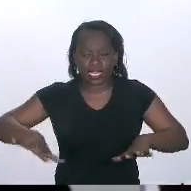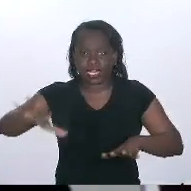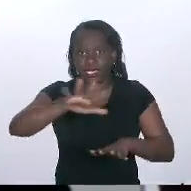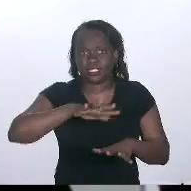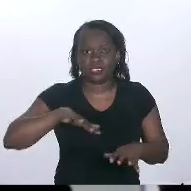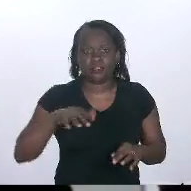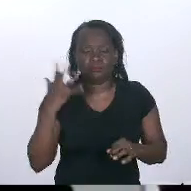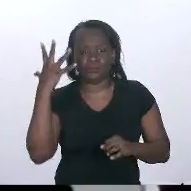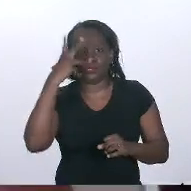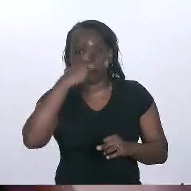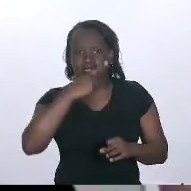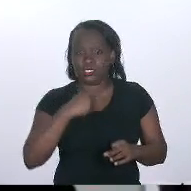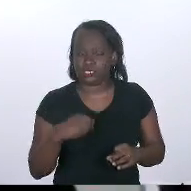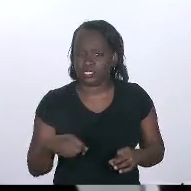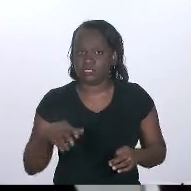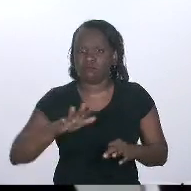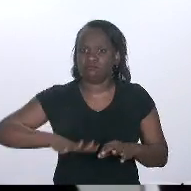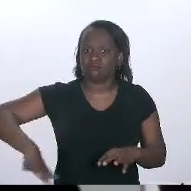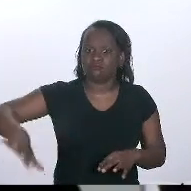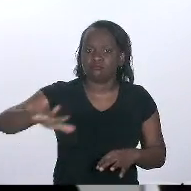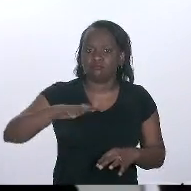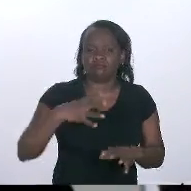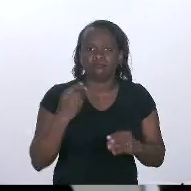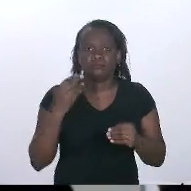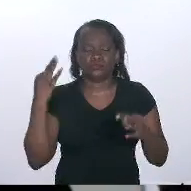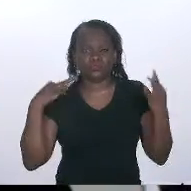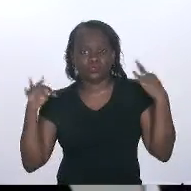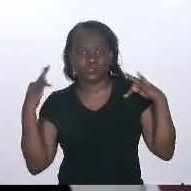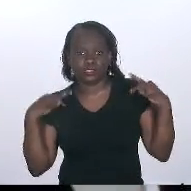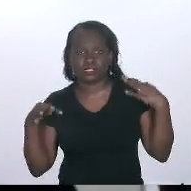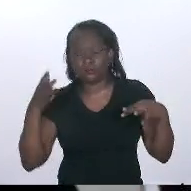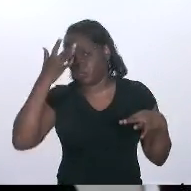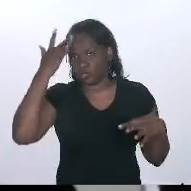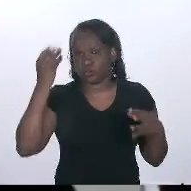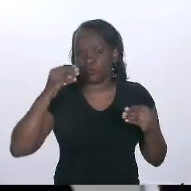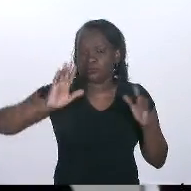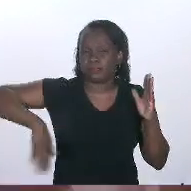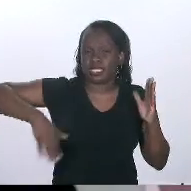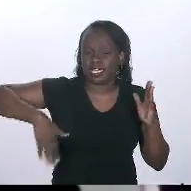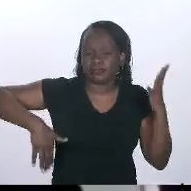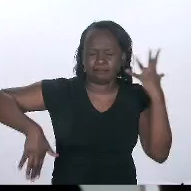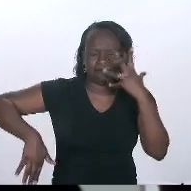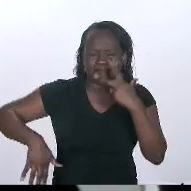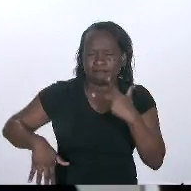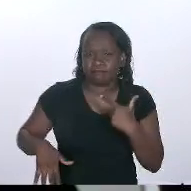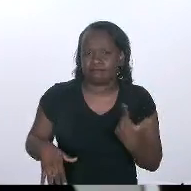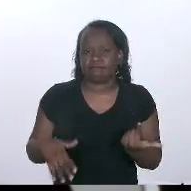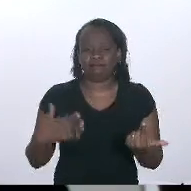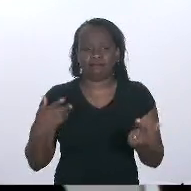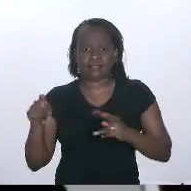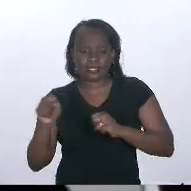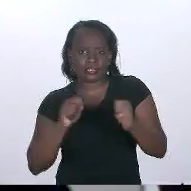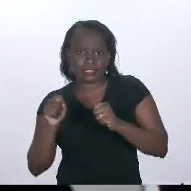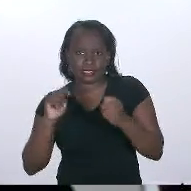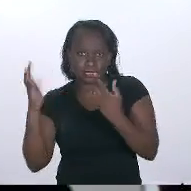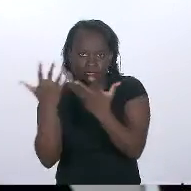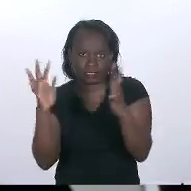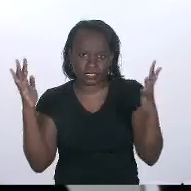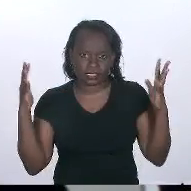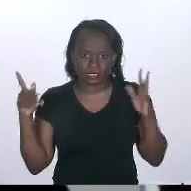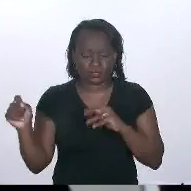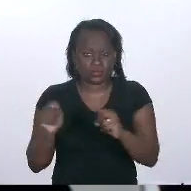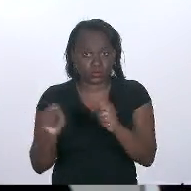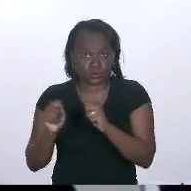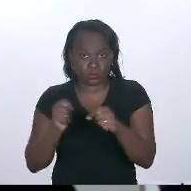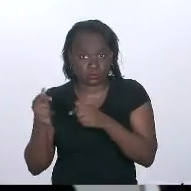que é uma área de belezas naturais não é de muito turismo de lindas praias de muita preservação ambiental